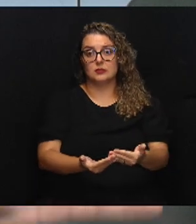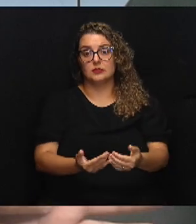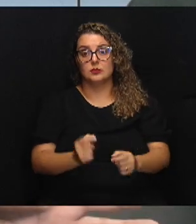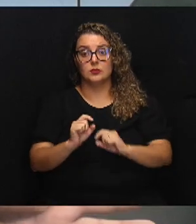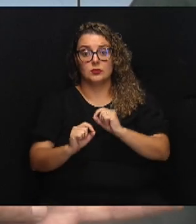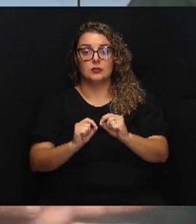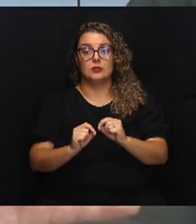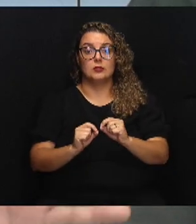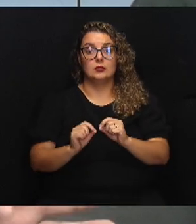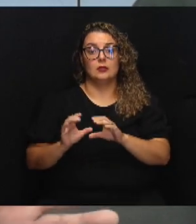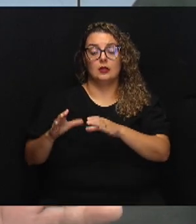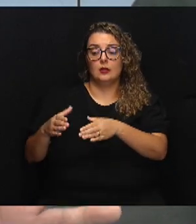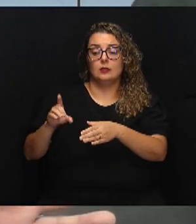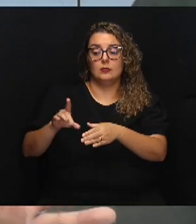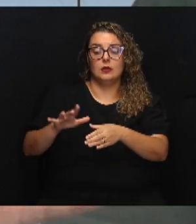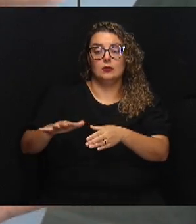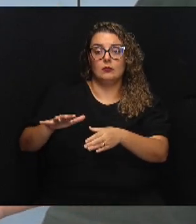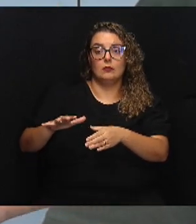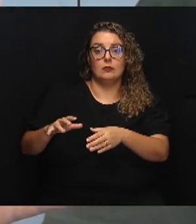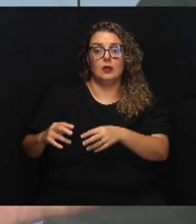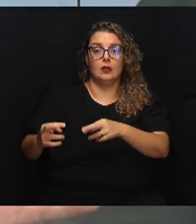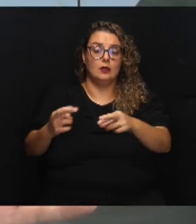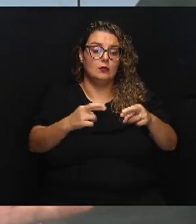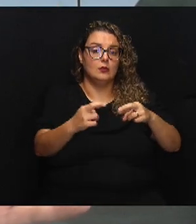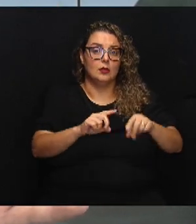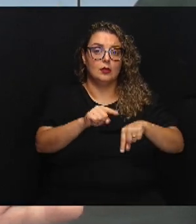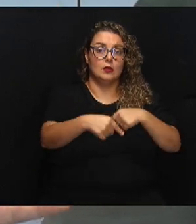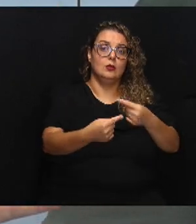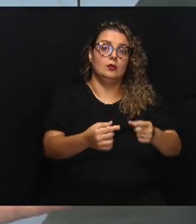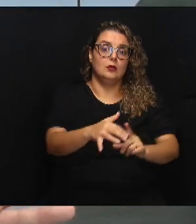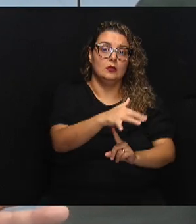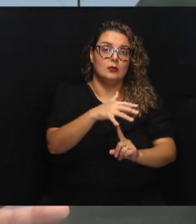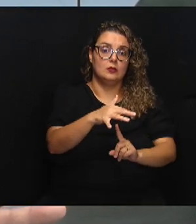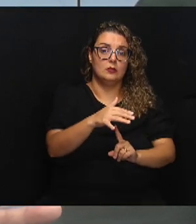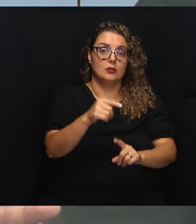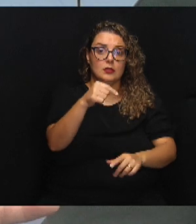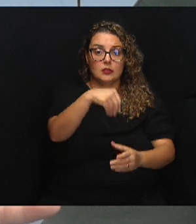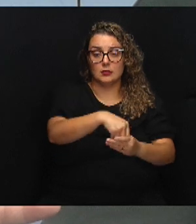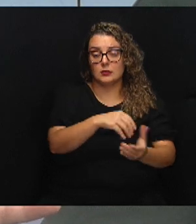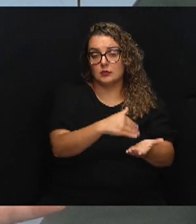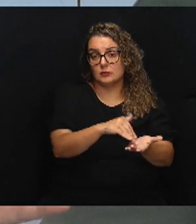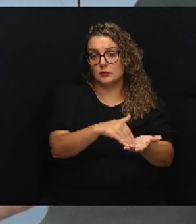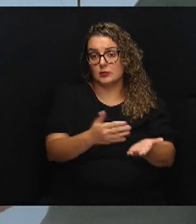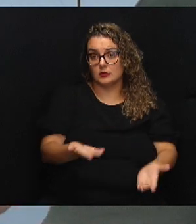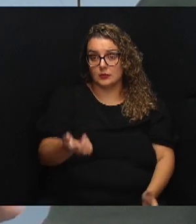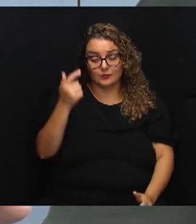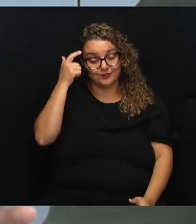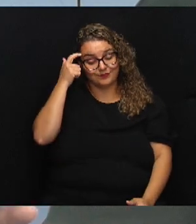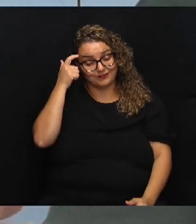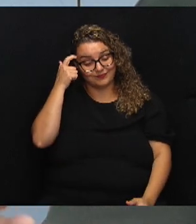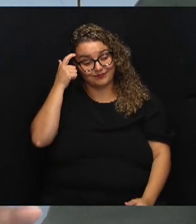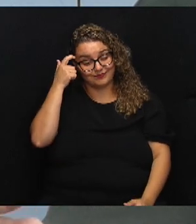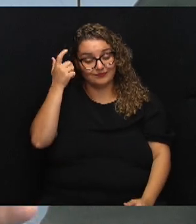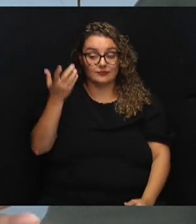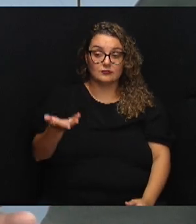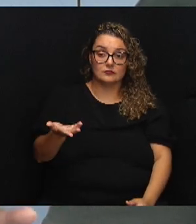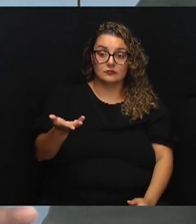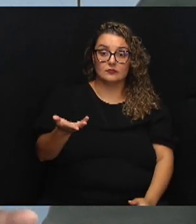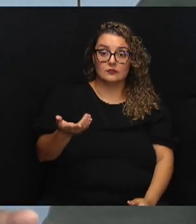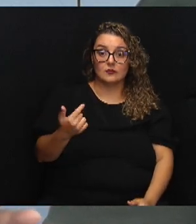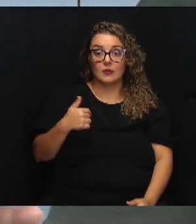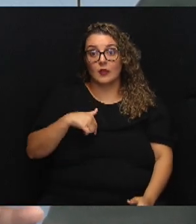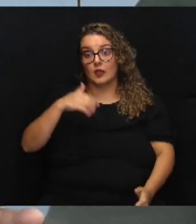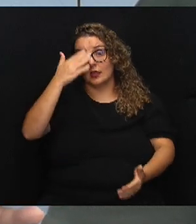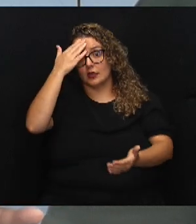de ter o departamento, porém os fiscais ser do meio ambiente que está lá na secretaria, certo? Então, eu acredito